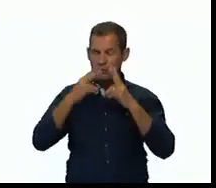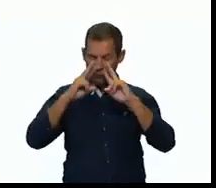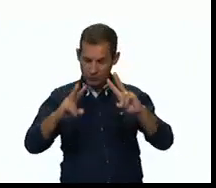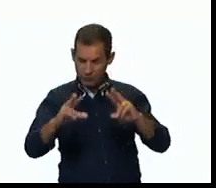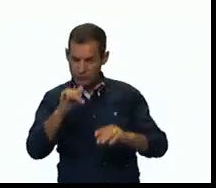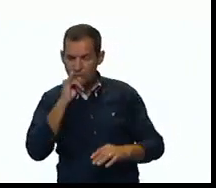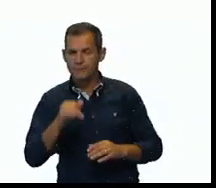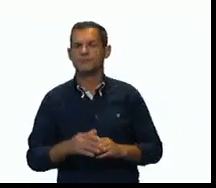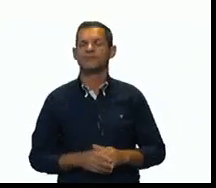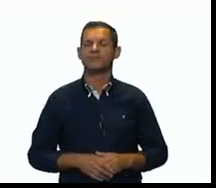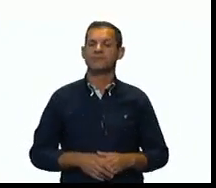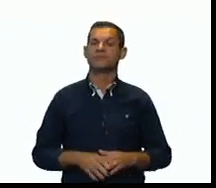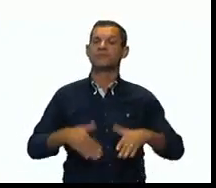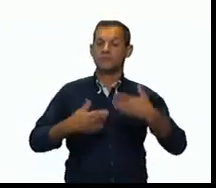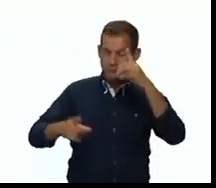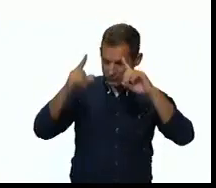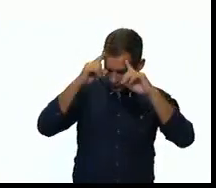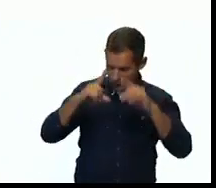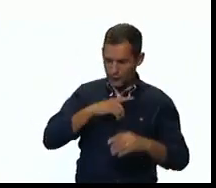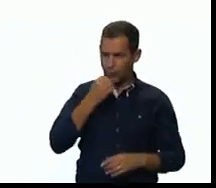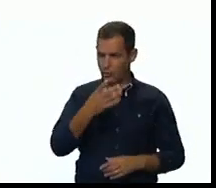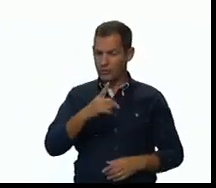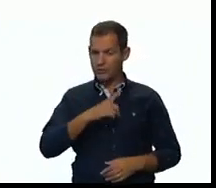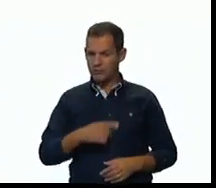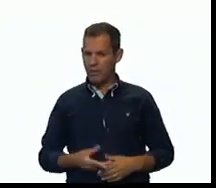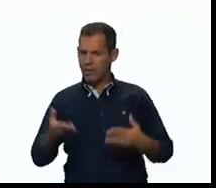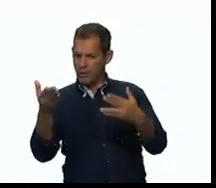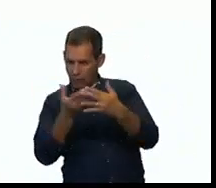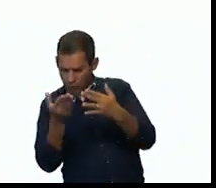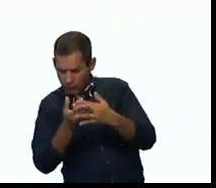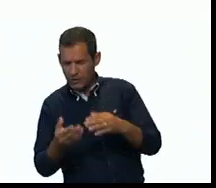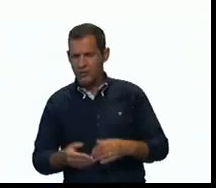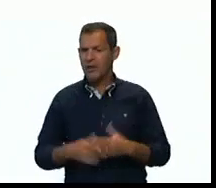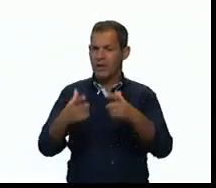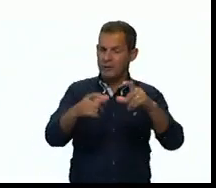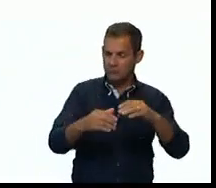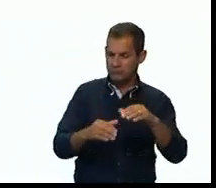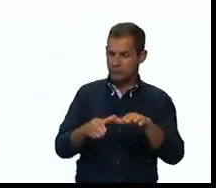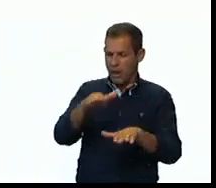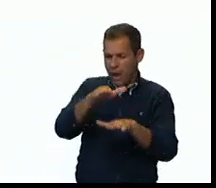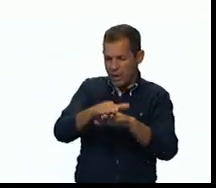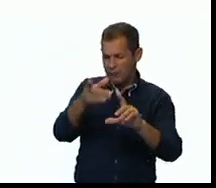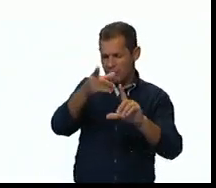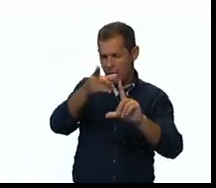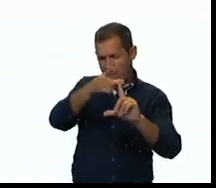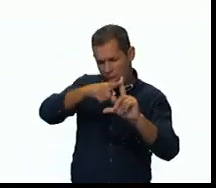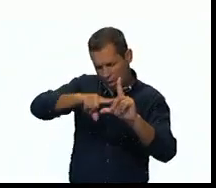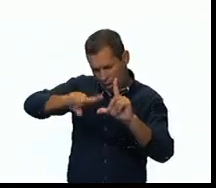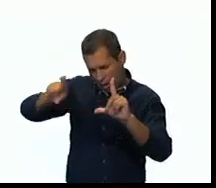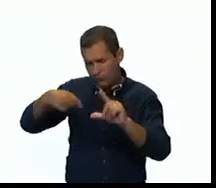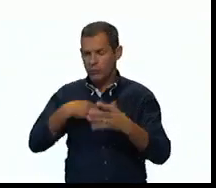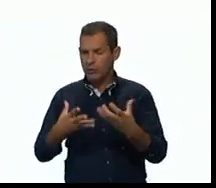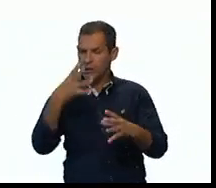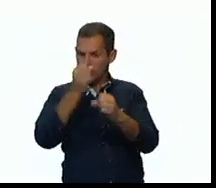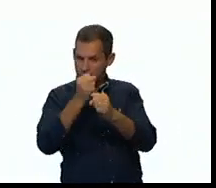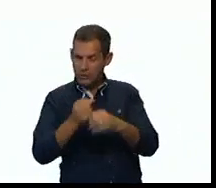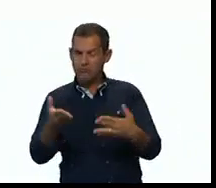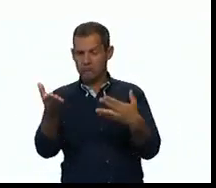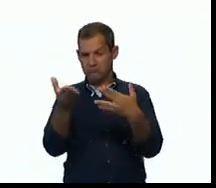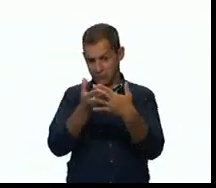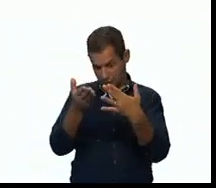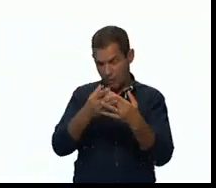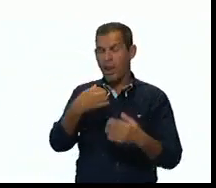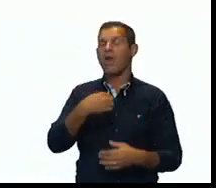esse caso aqui. Qual que foi a ideia dele? Bom, eu tenho esse intervalo, essa área abaixo da curva que eu quero calcular, num determinado